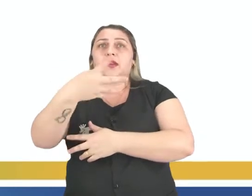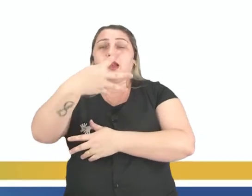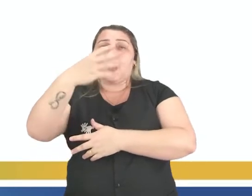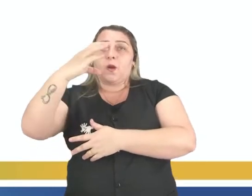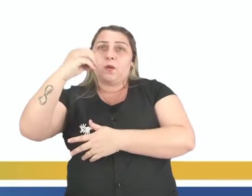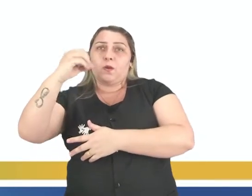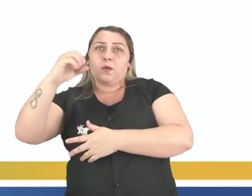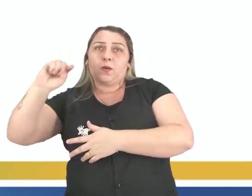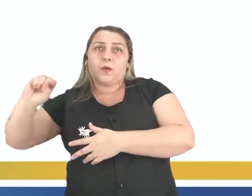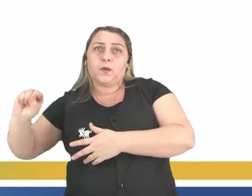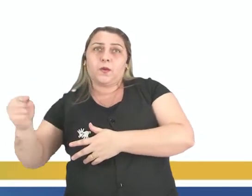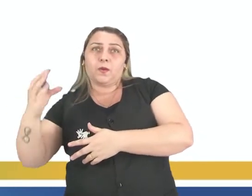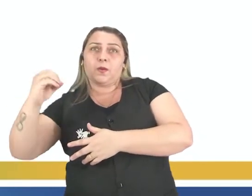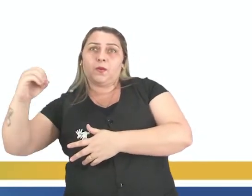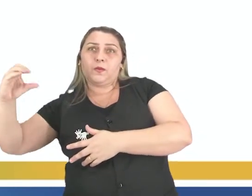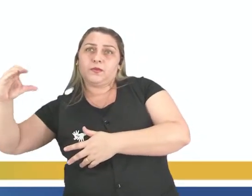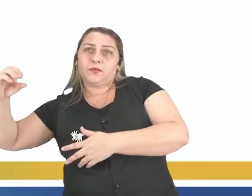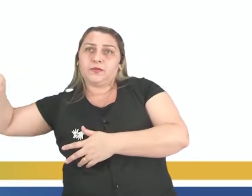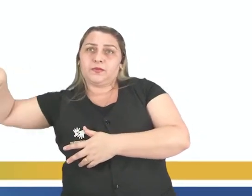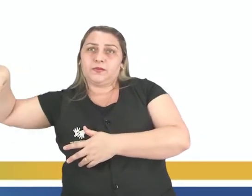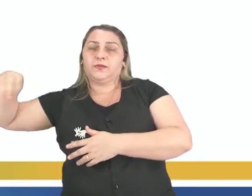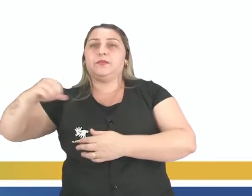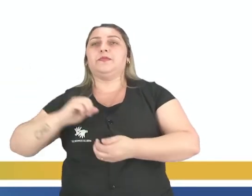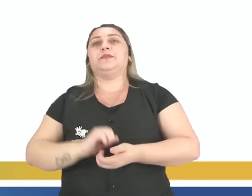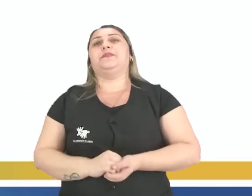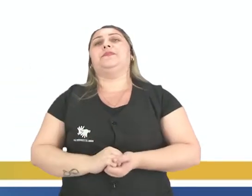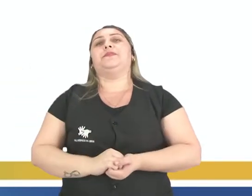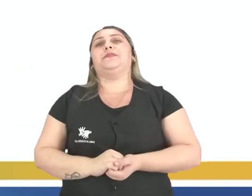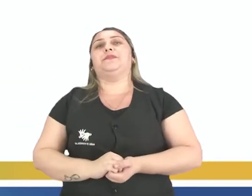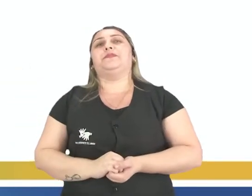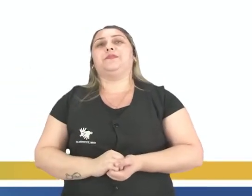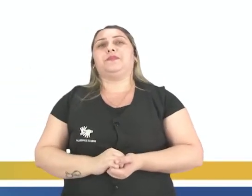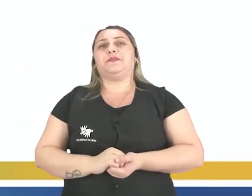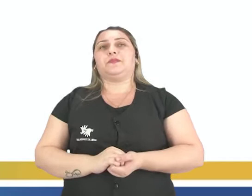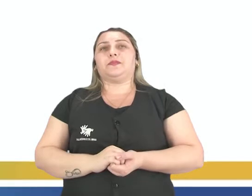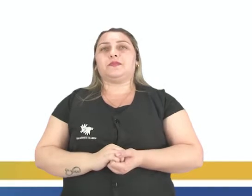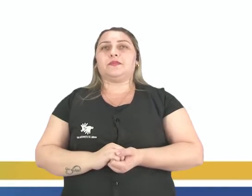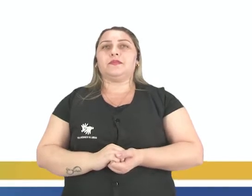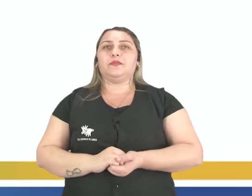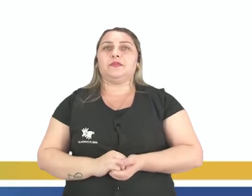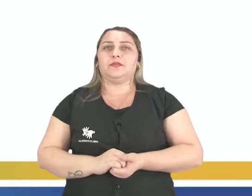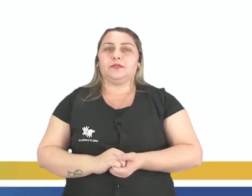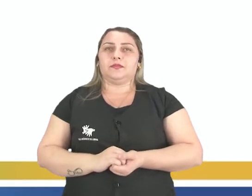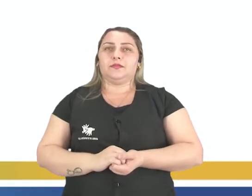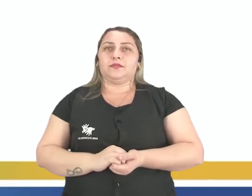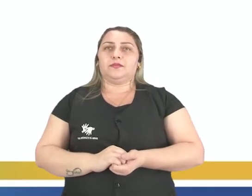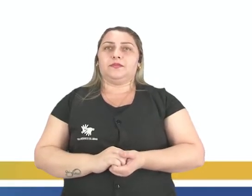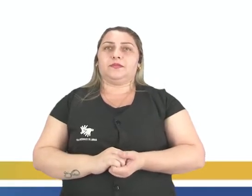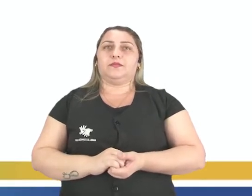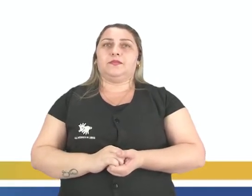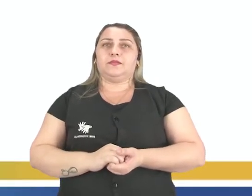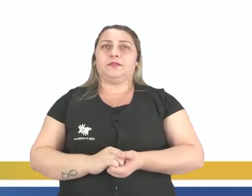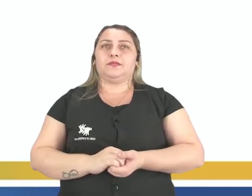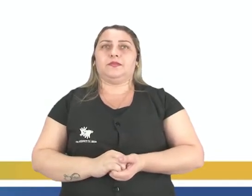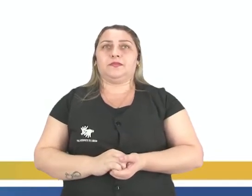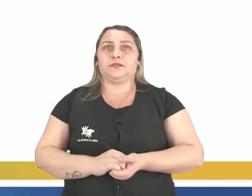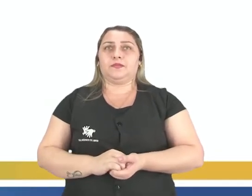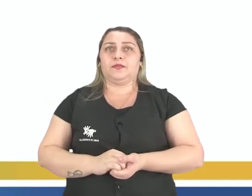chego na resposta 400.000 centímetros. Então, 4 quilômetros é equivalente a 400.000